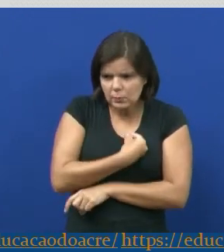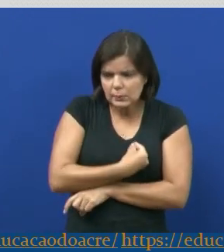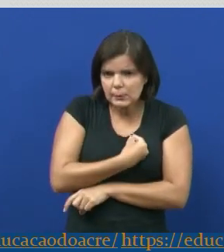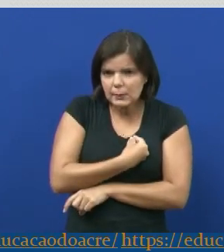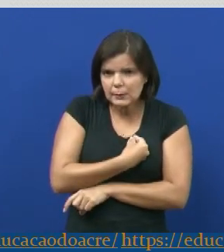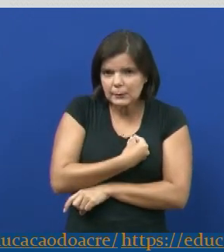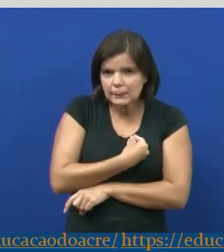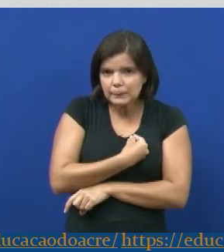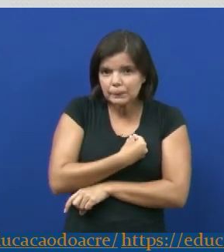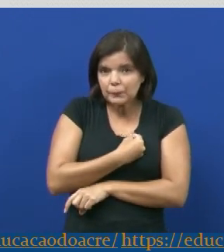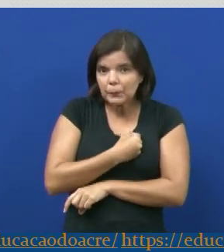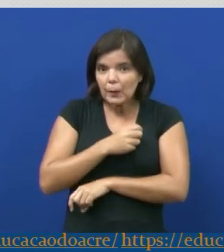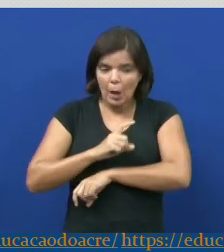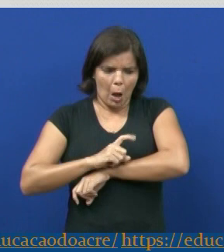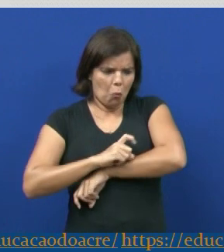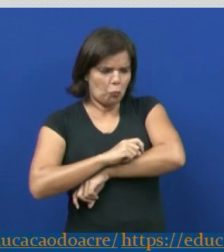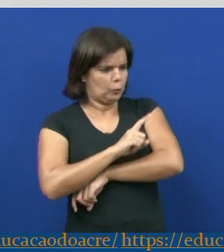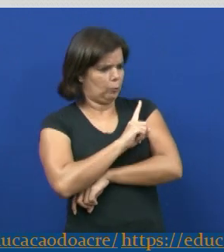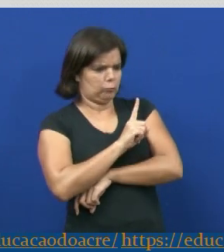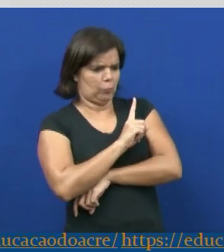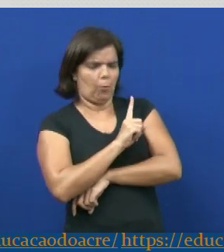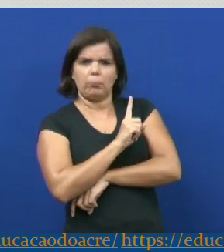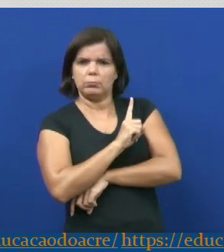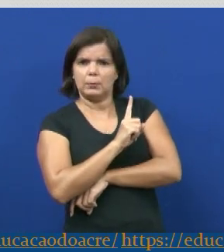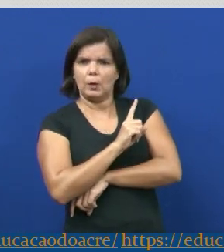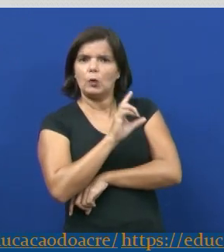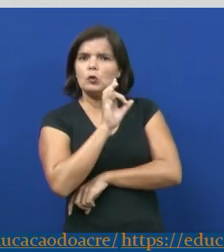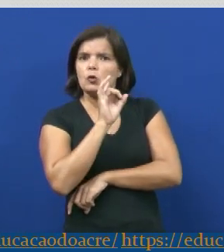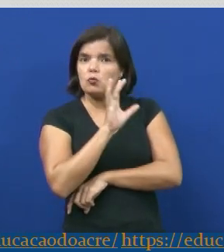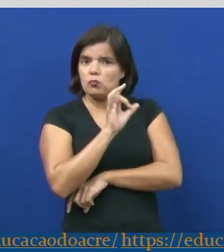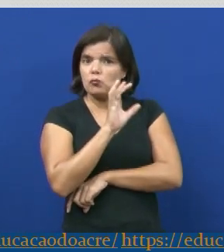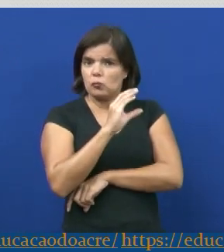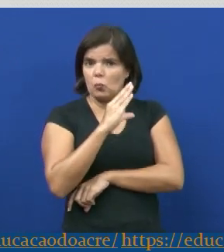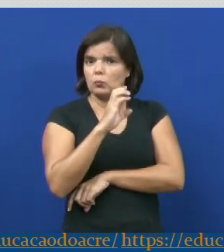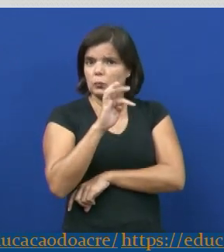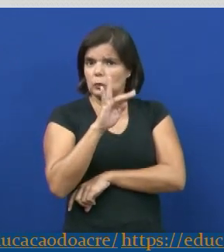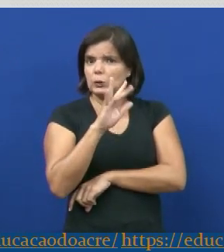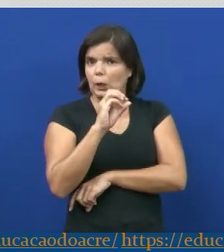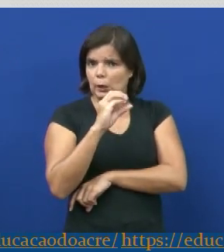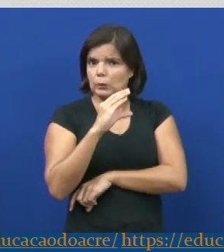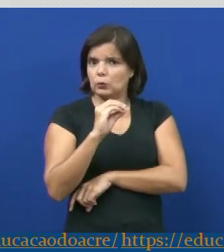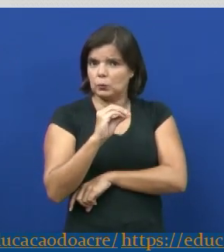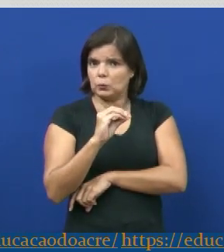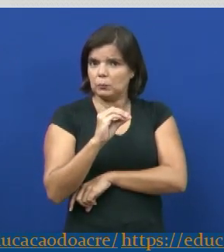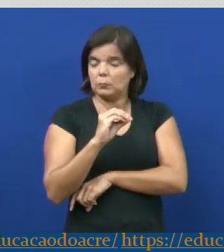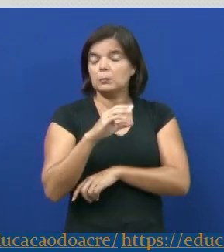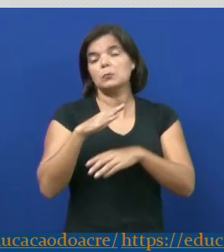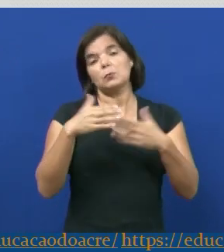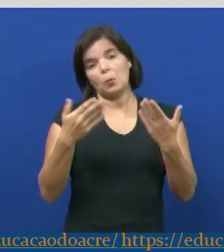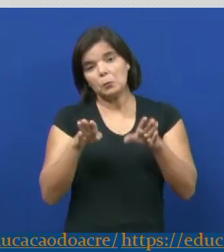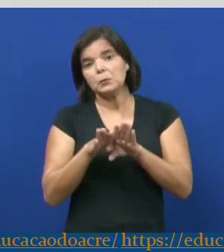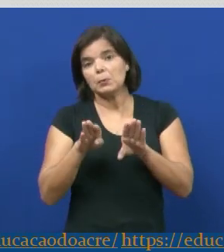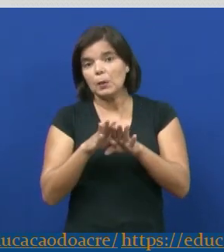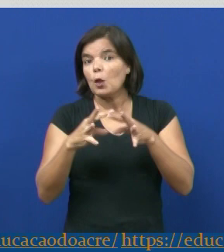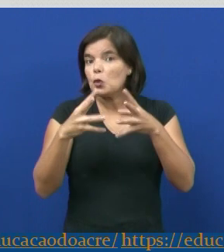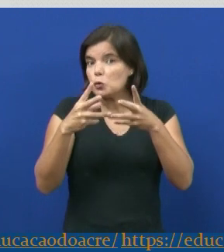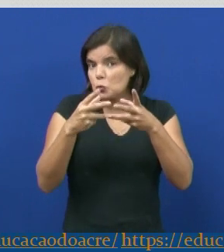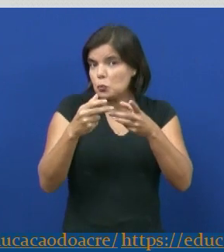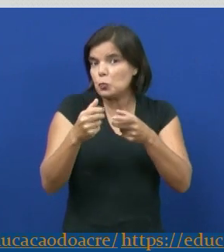vidas? Não, não. Sou um cético, como, aliás,